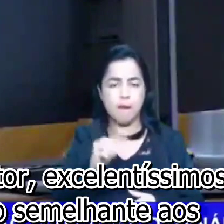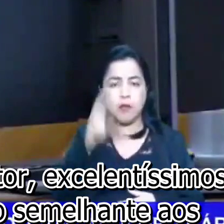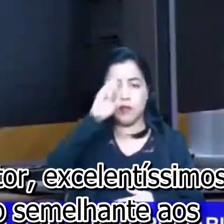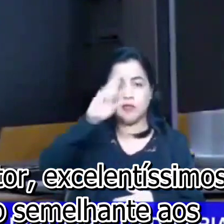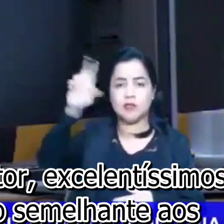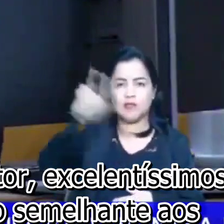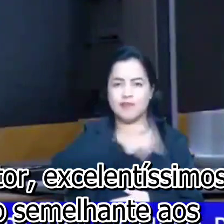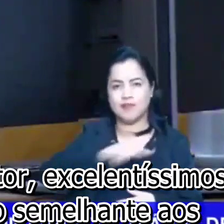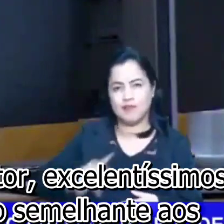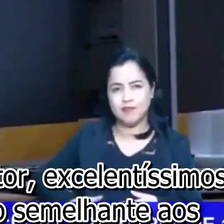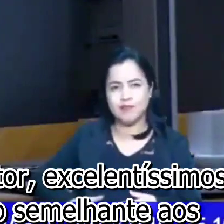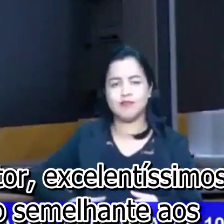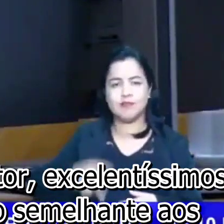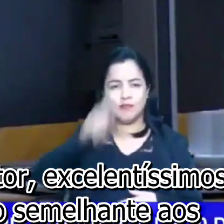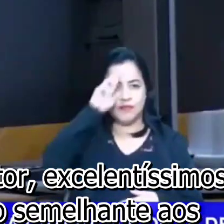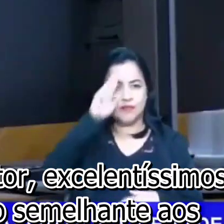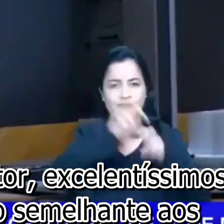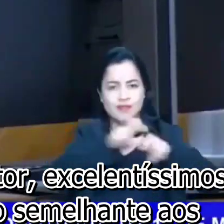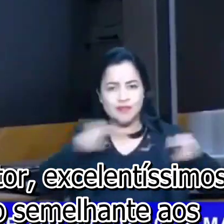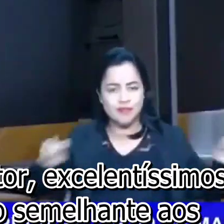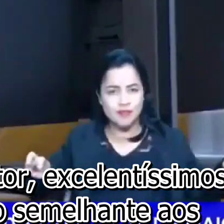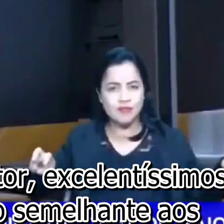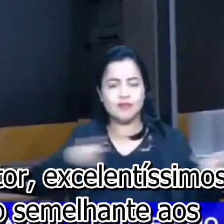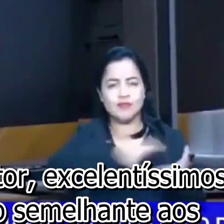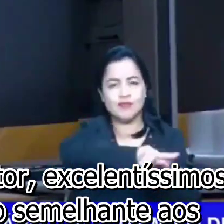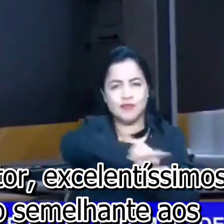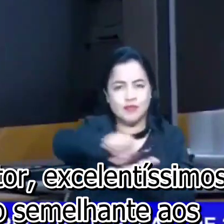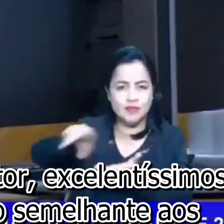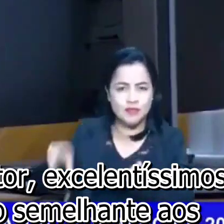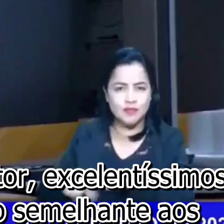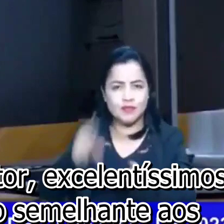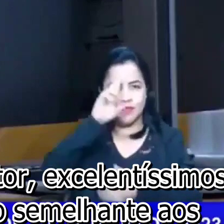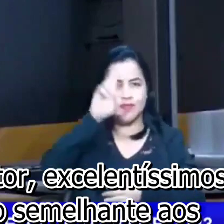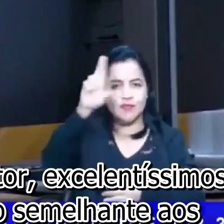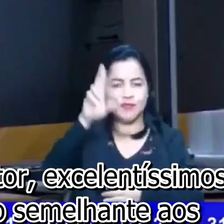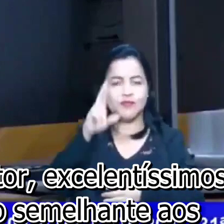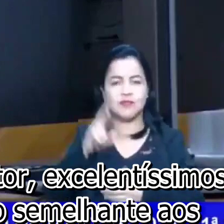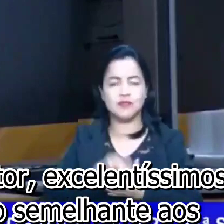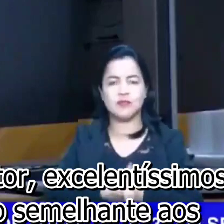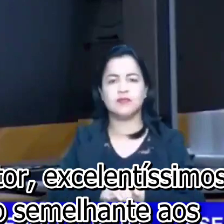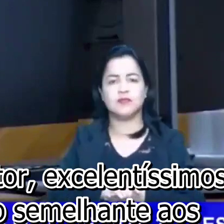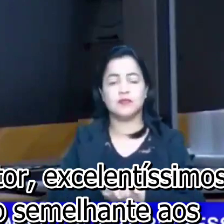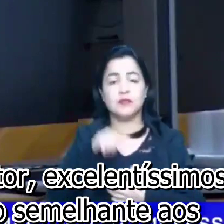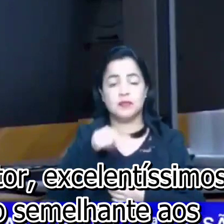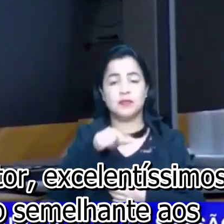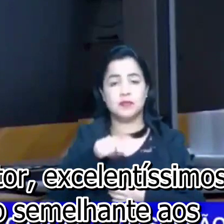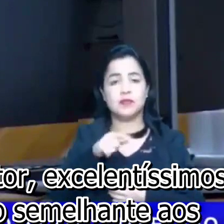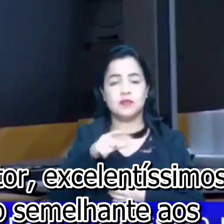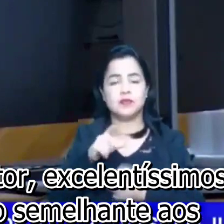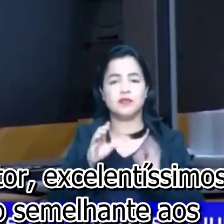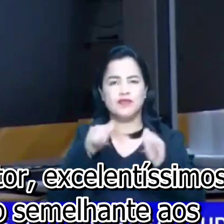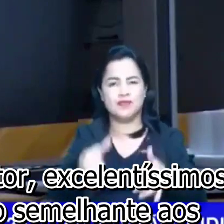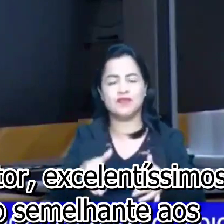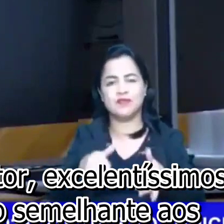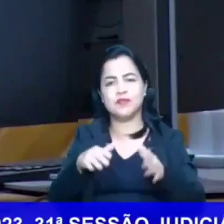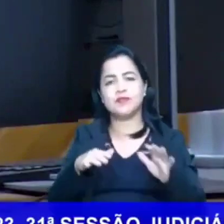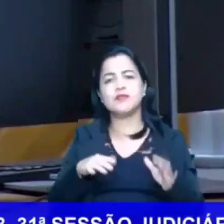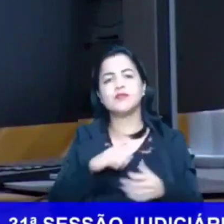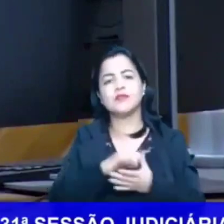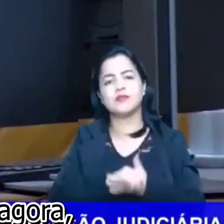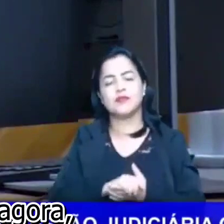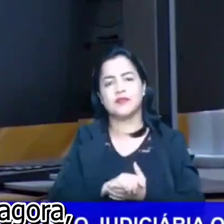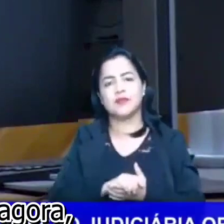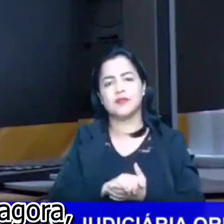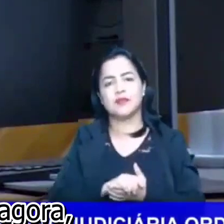excelentíssimo relator, excelentíssimos jogadores, senhoras e senhores. Esse caso é, em tudo semelhante